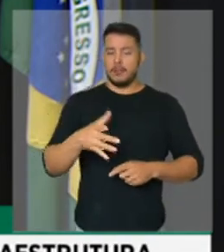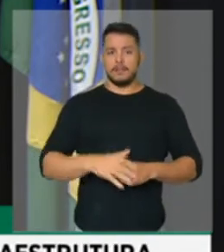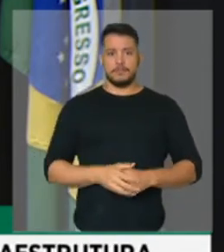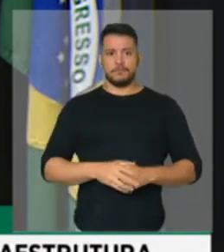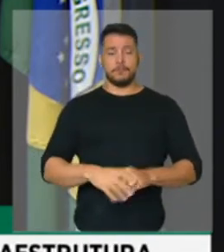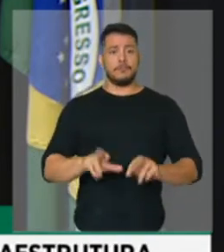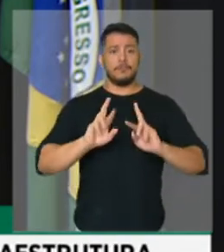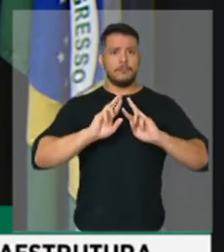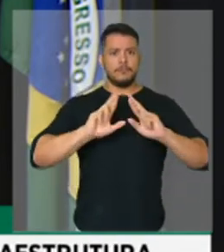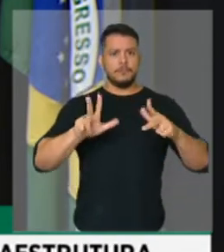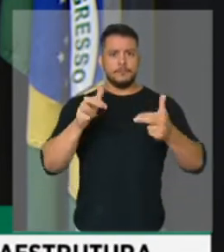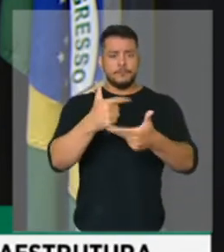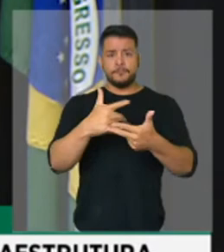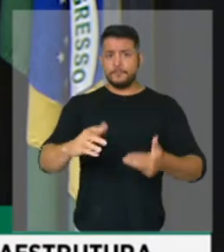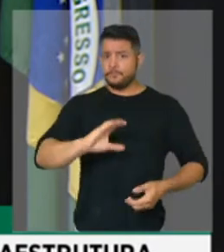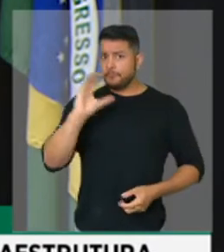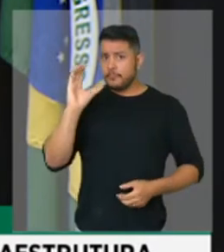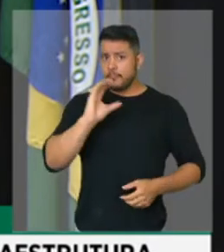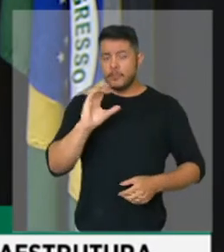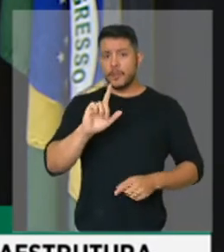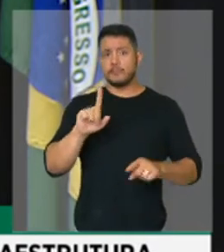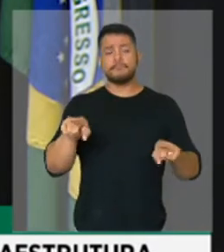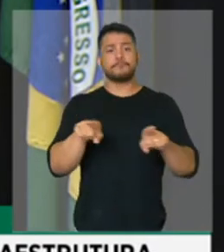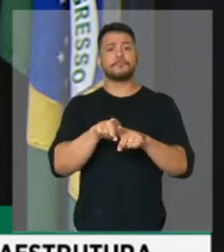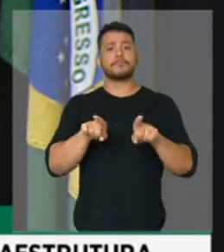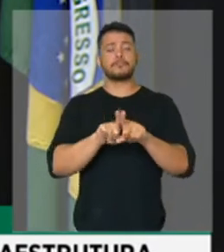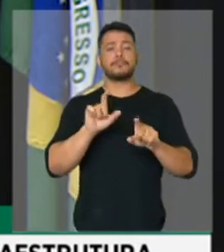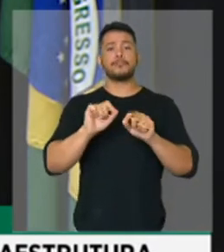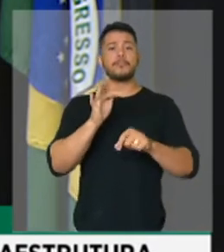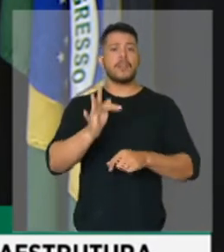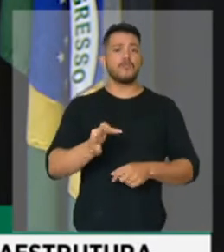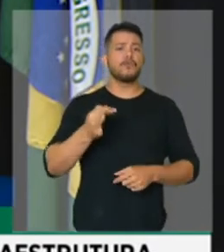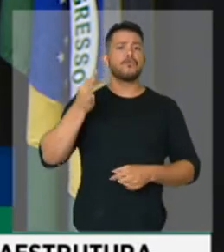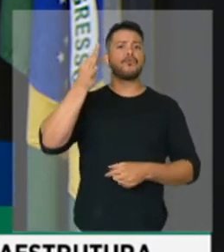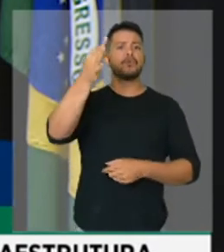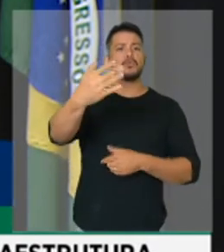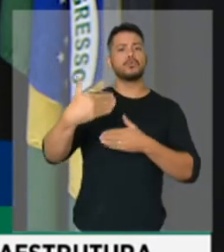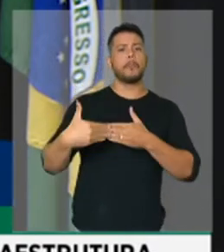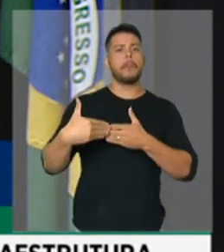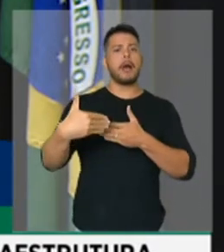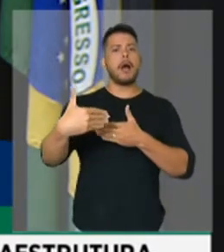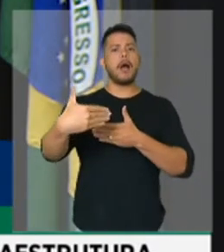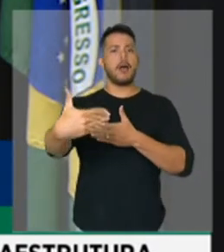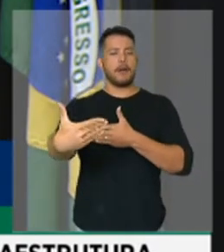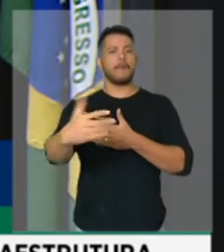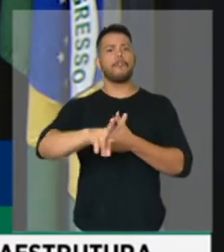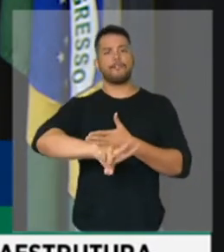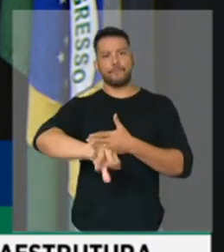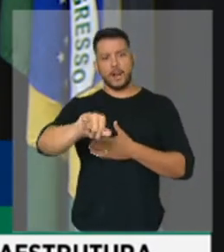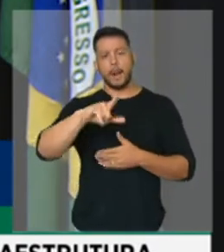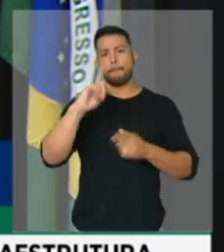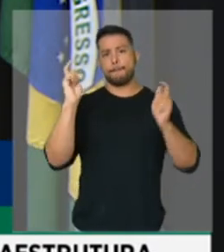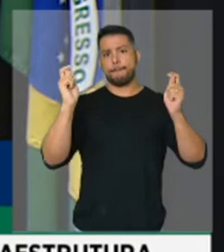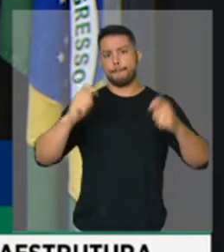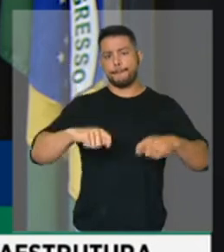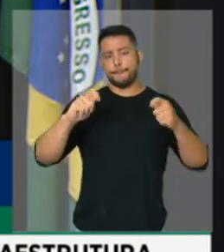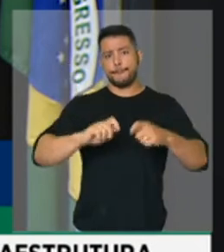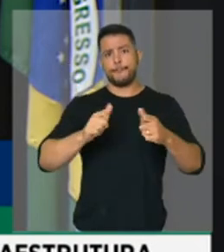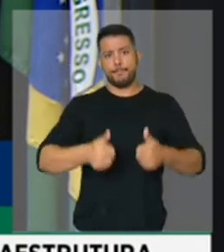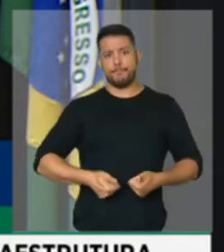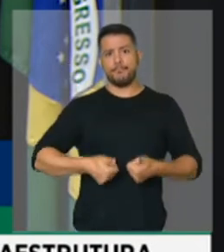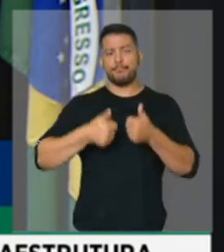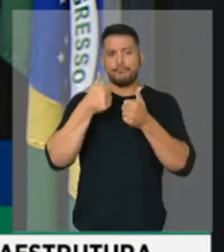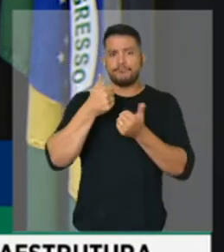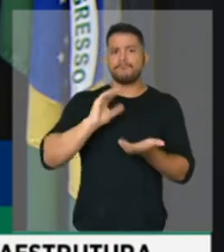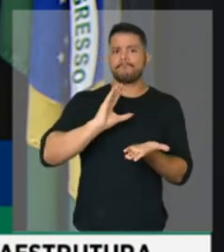desenvolvimento imediato apenas. É algo que gerará, ao longo do período, uma possibilidade de termos